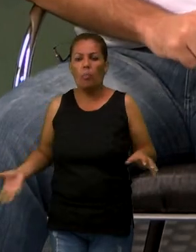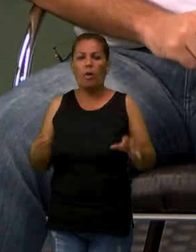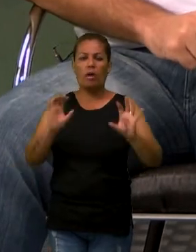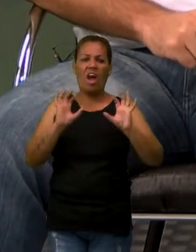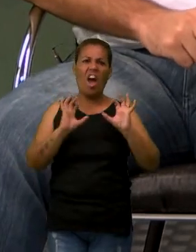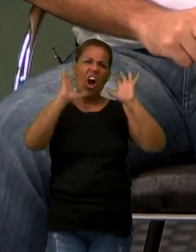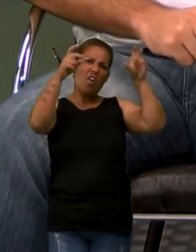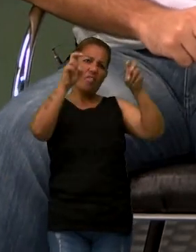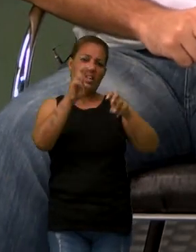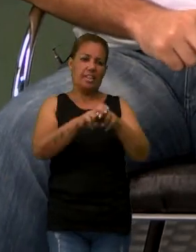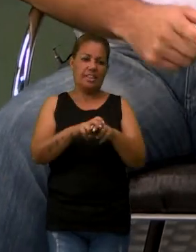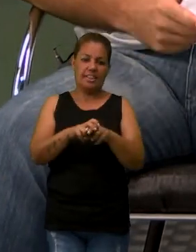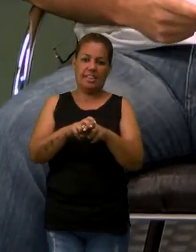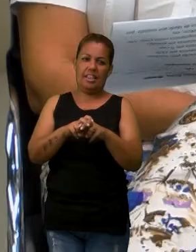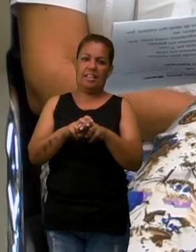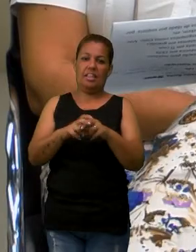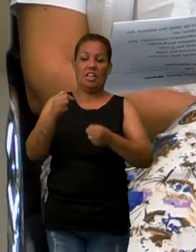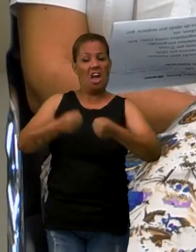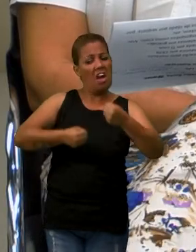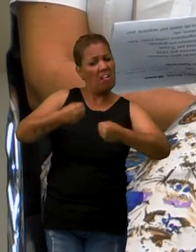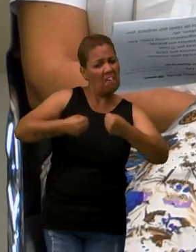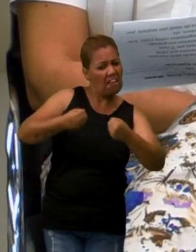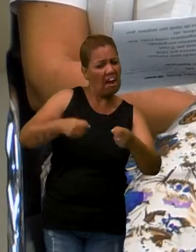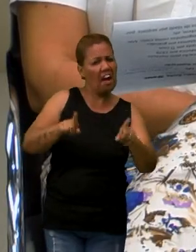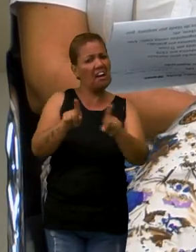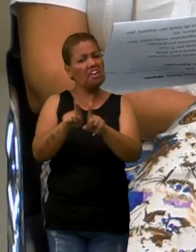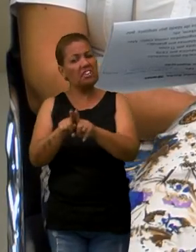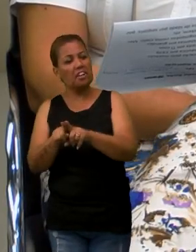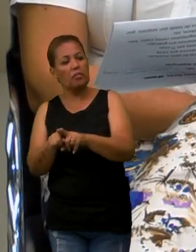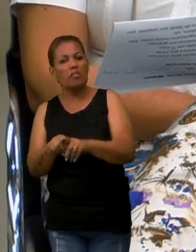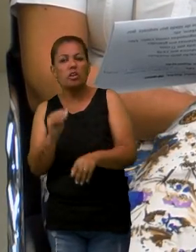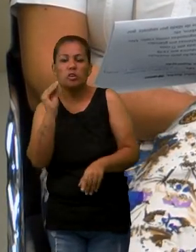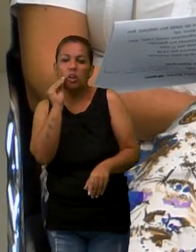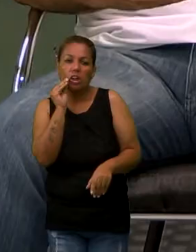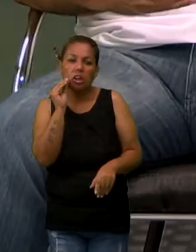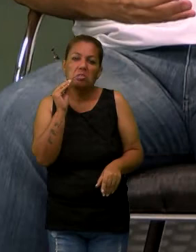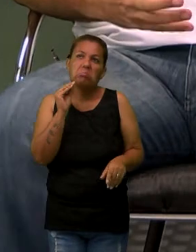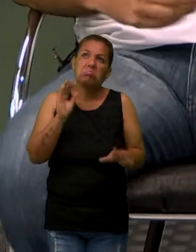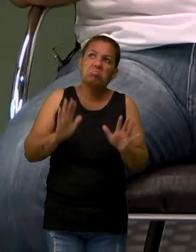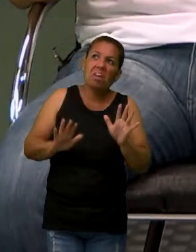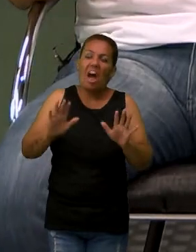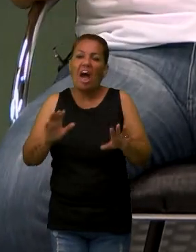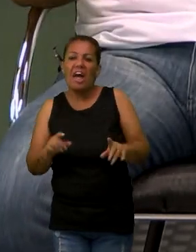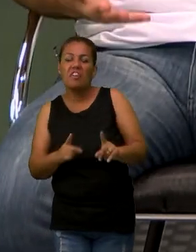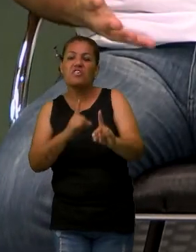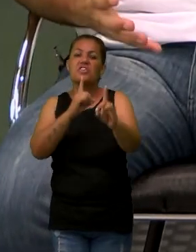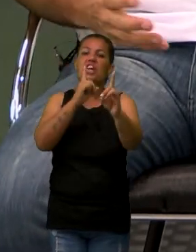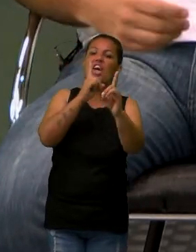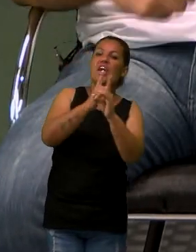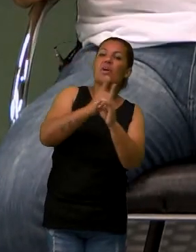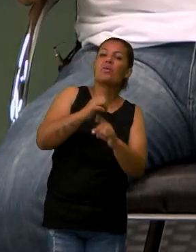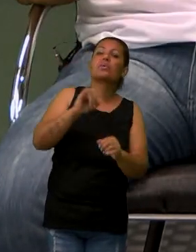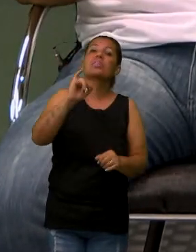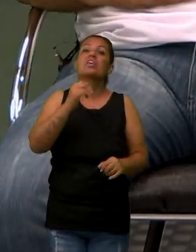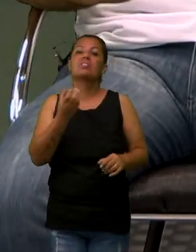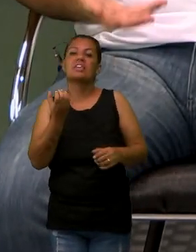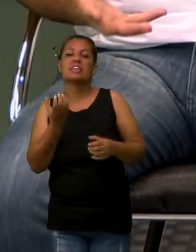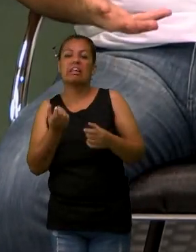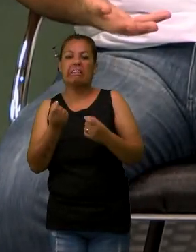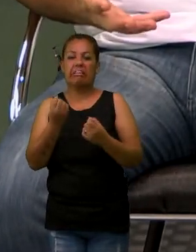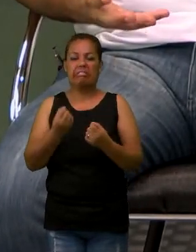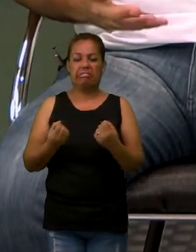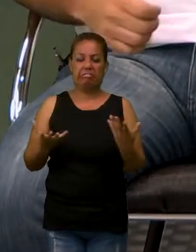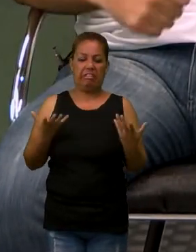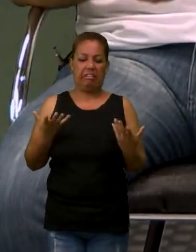sentado kart o carro exato vai testando uma hora pode ser rezada exato vai despertar o